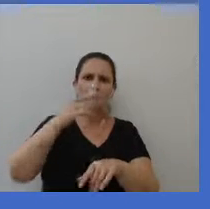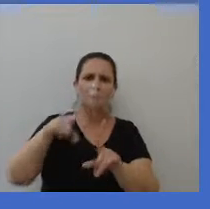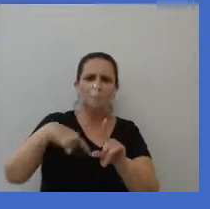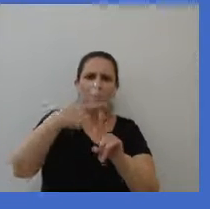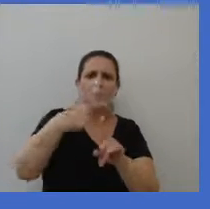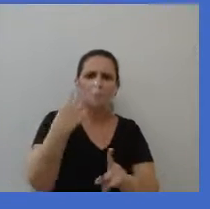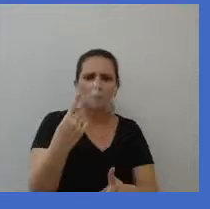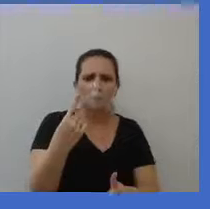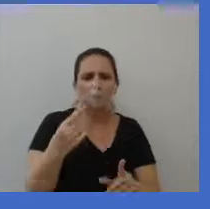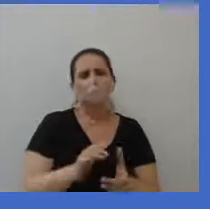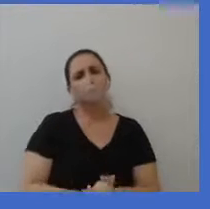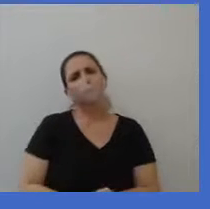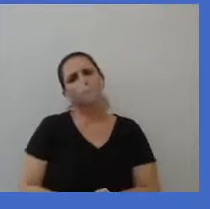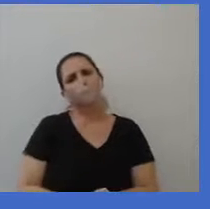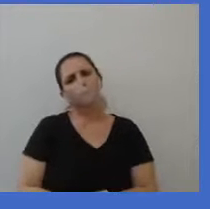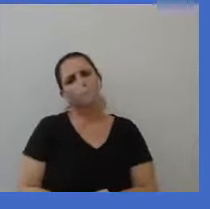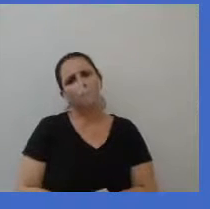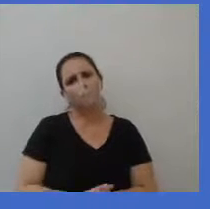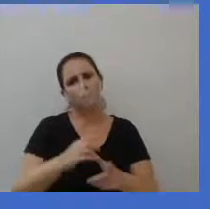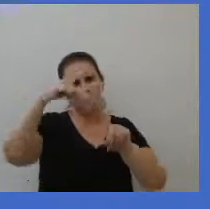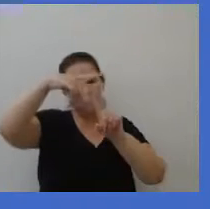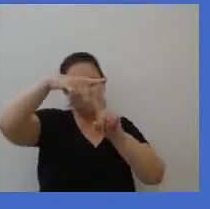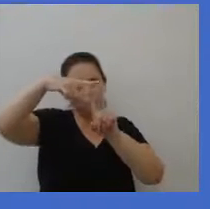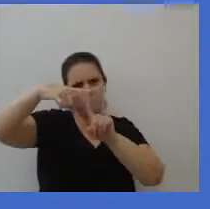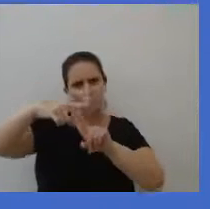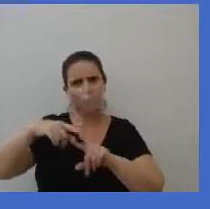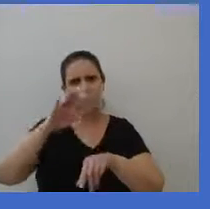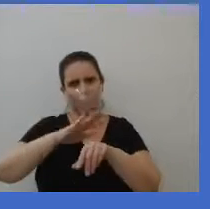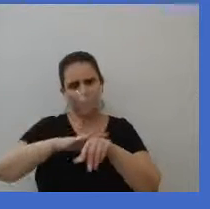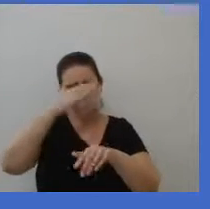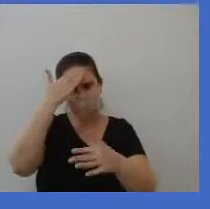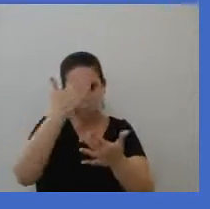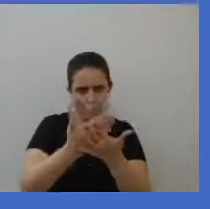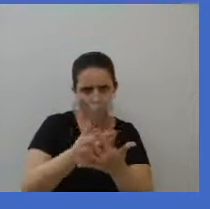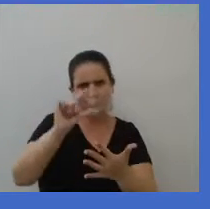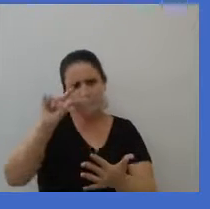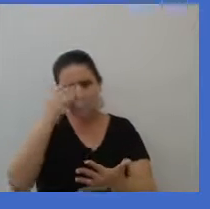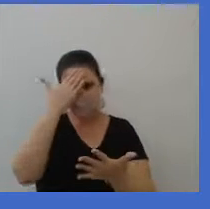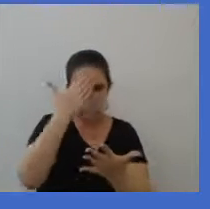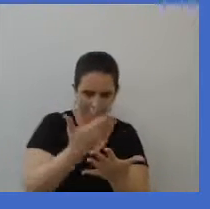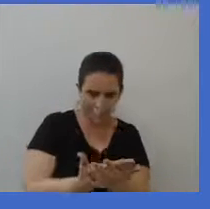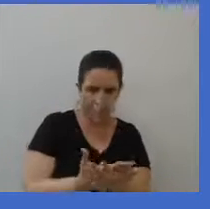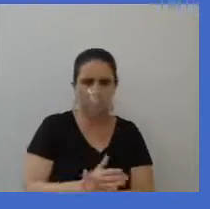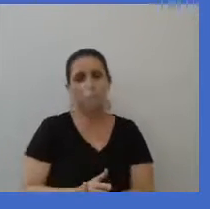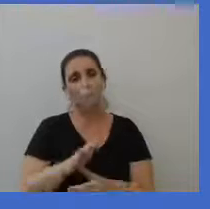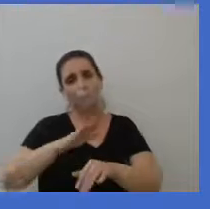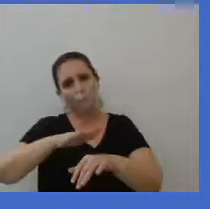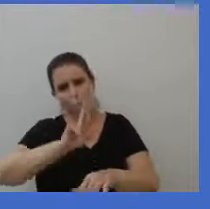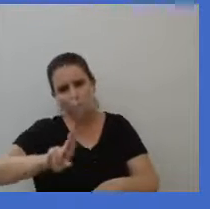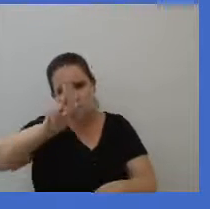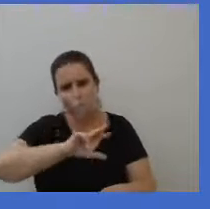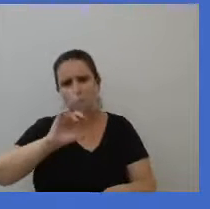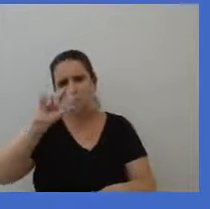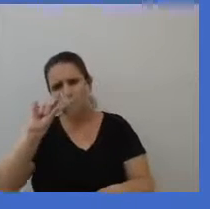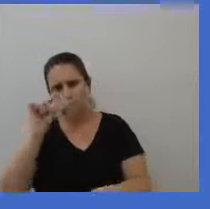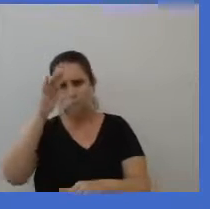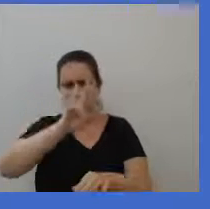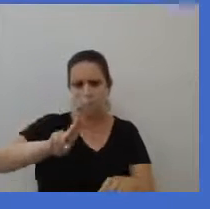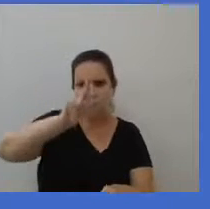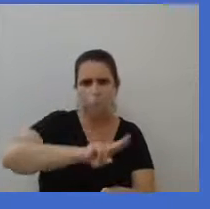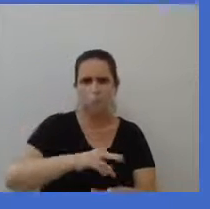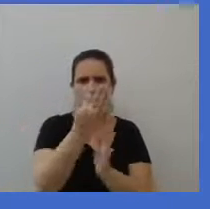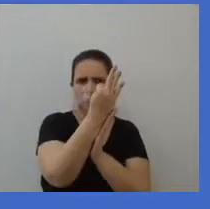4 exclamações. Olha o exagero. O exagero também merece uma certa desconfiança